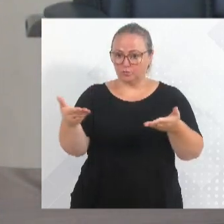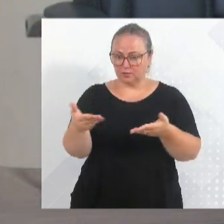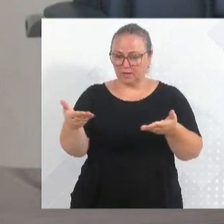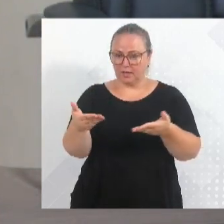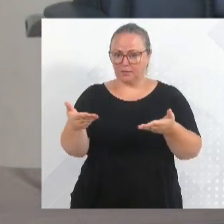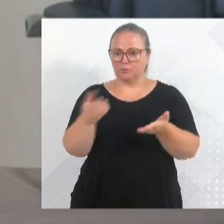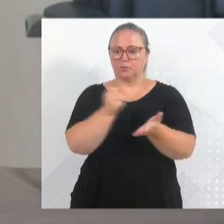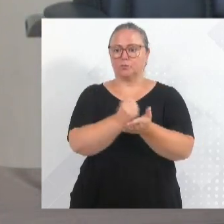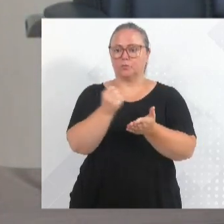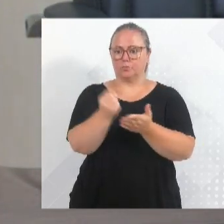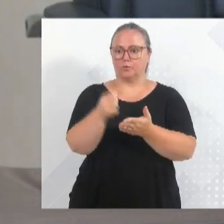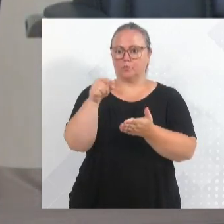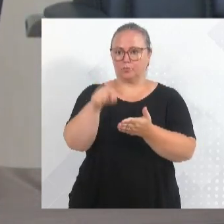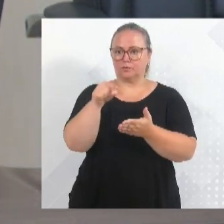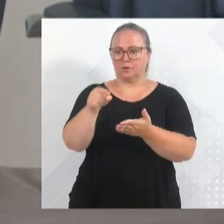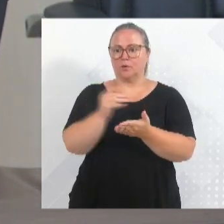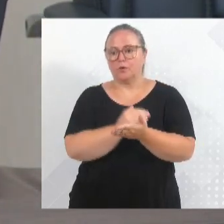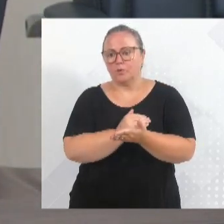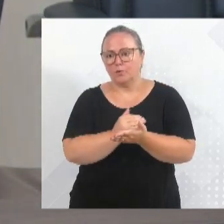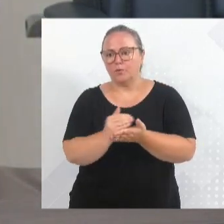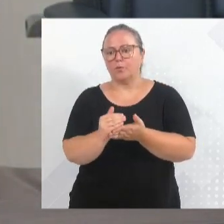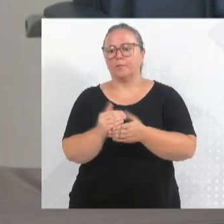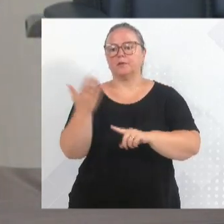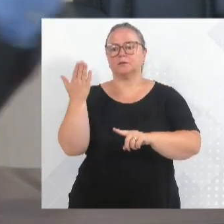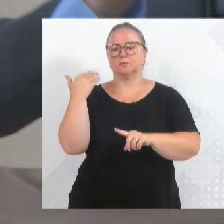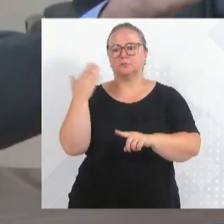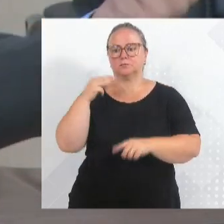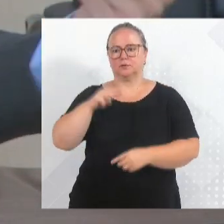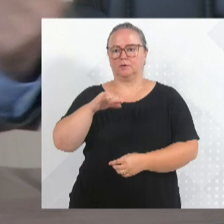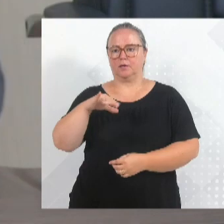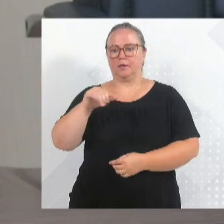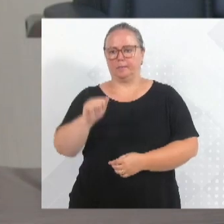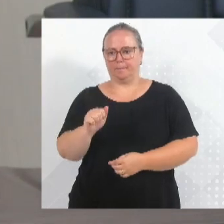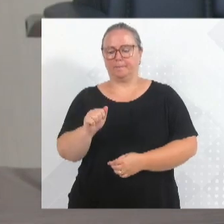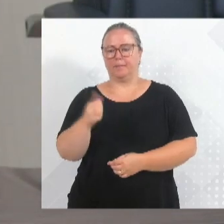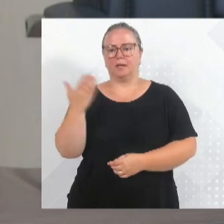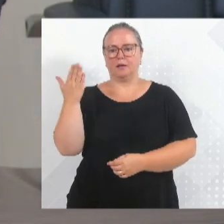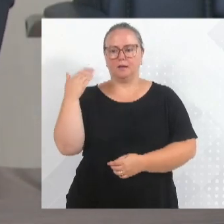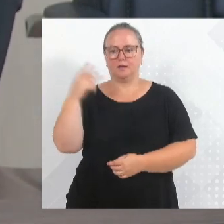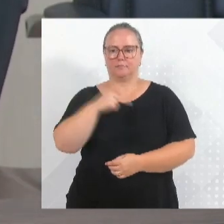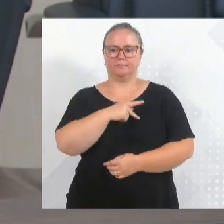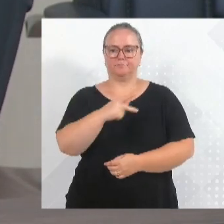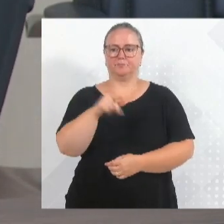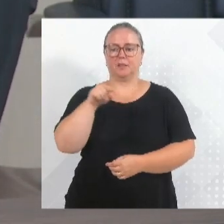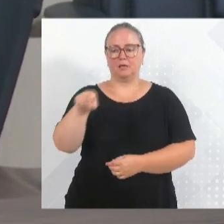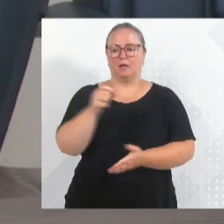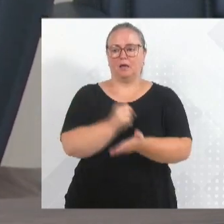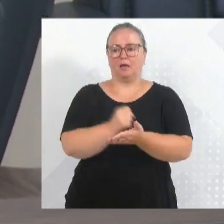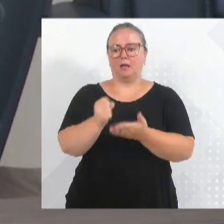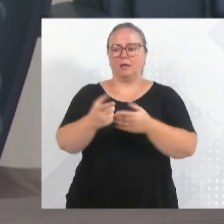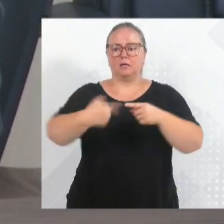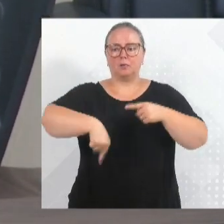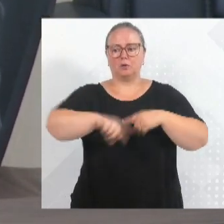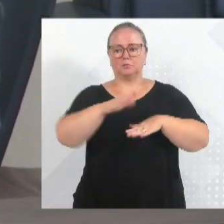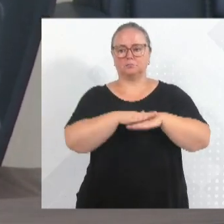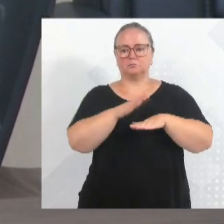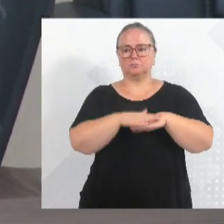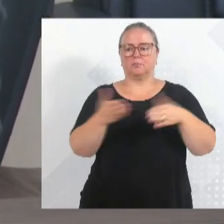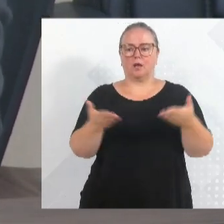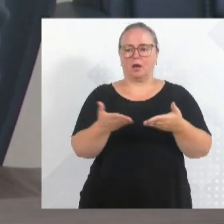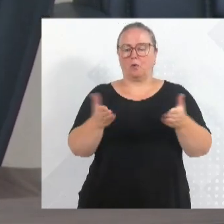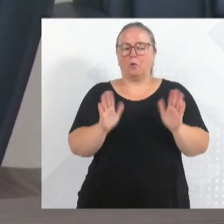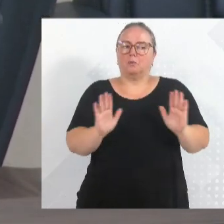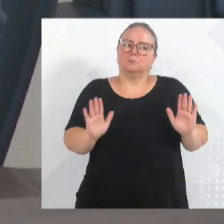esses contratos foram oriundos do Mica, que era presidente na época, e que ele contratou, e a gente está executando sem